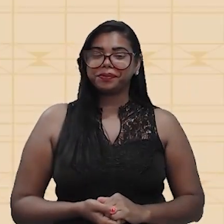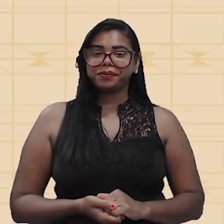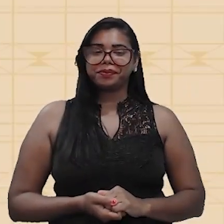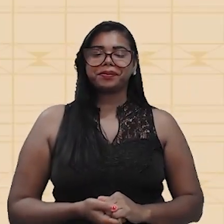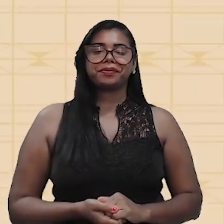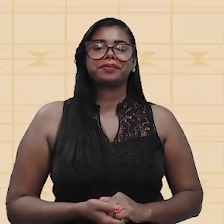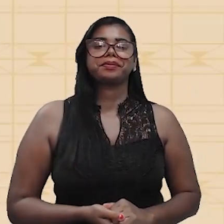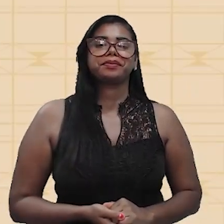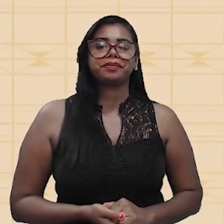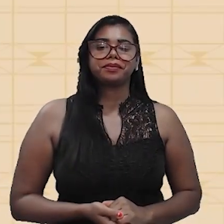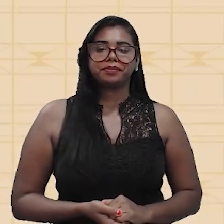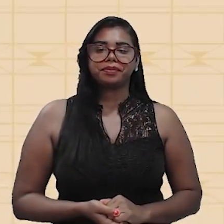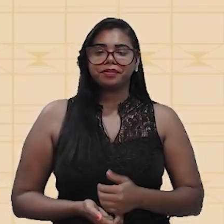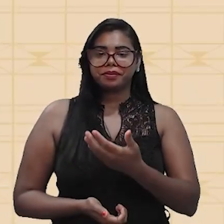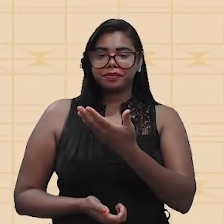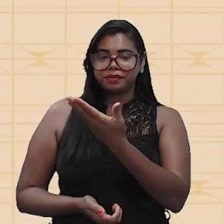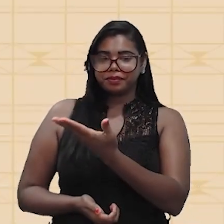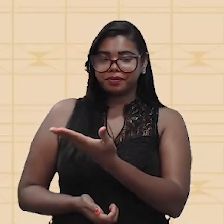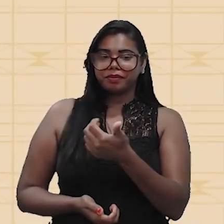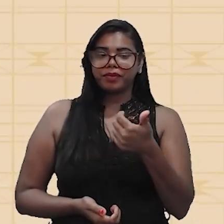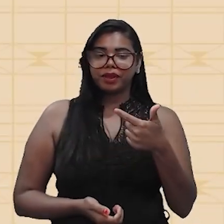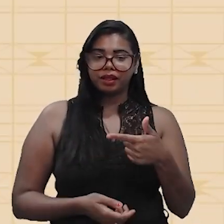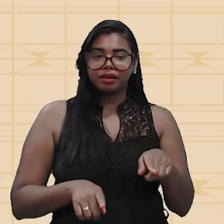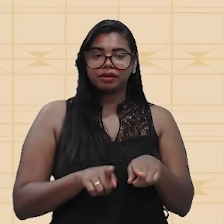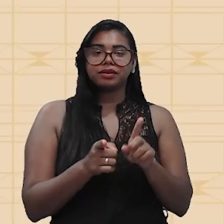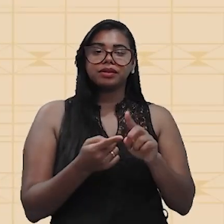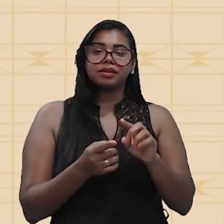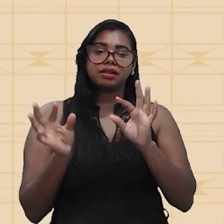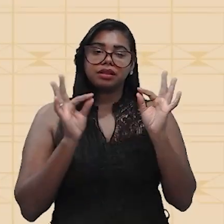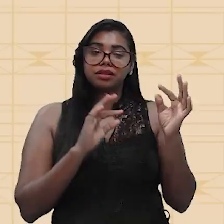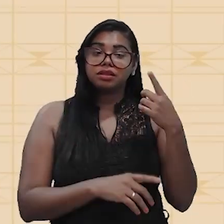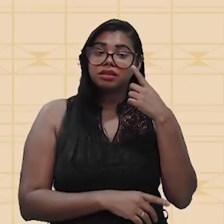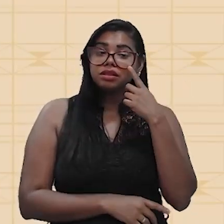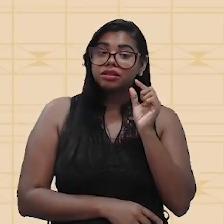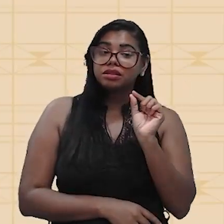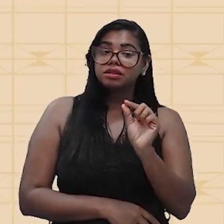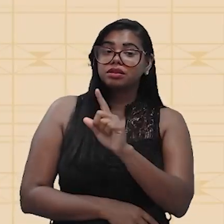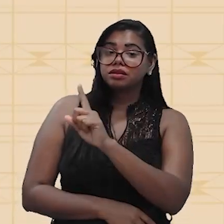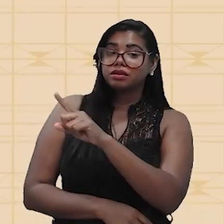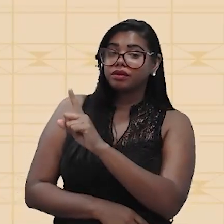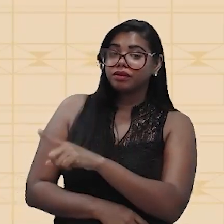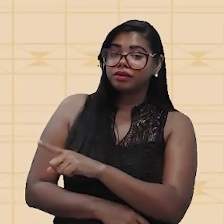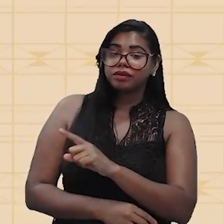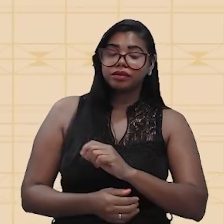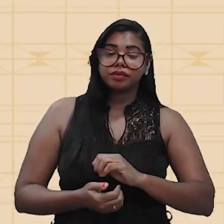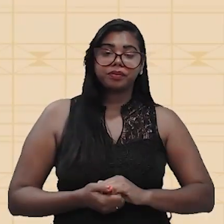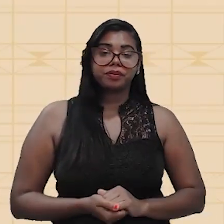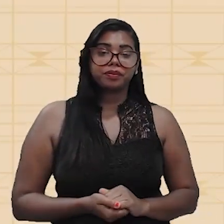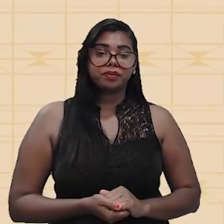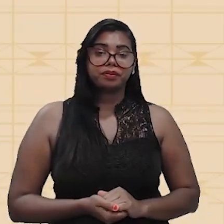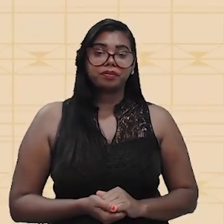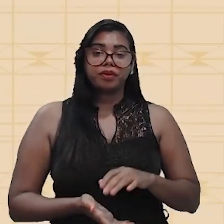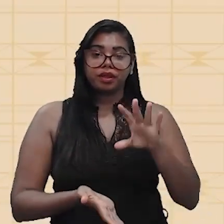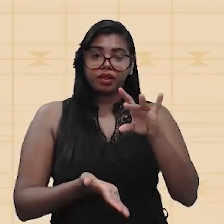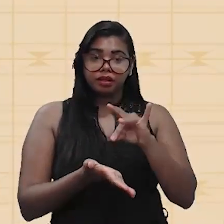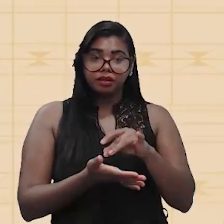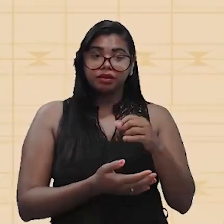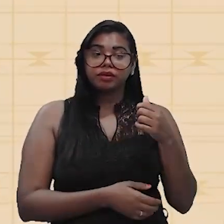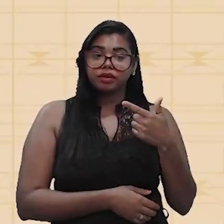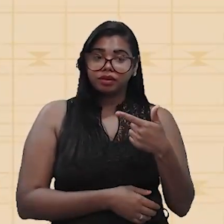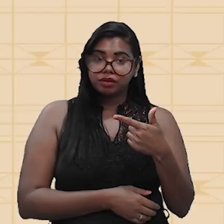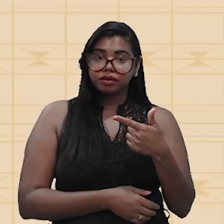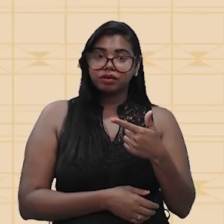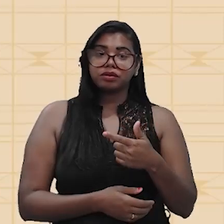equivalente do circuito é 12. E a gente já viu o quê? Que a resistência equivalente de fato é 12. Ficando como